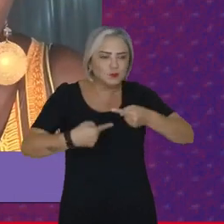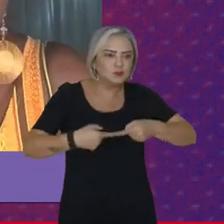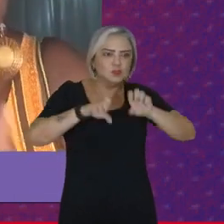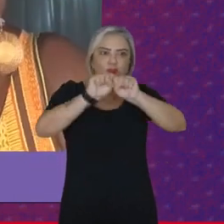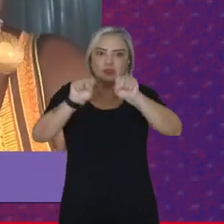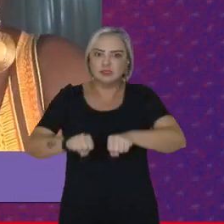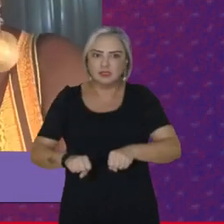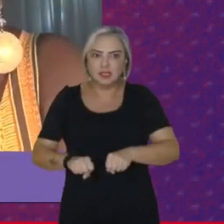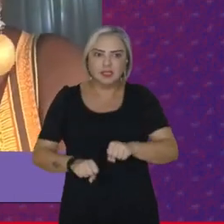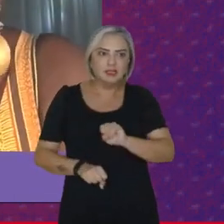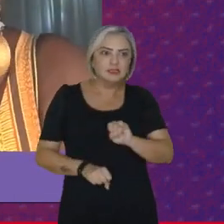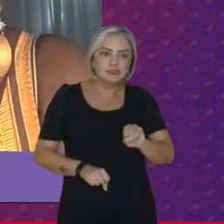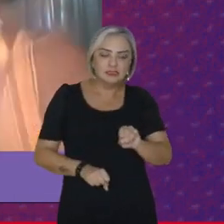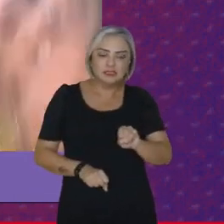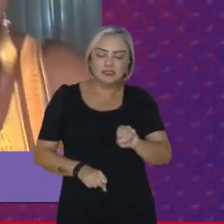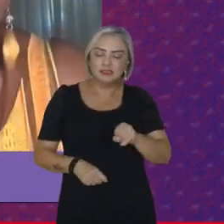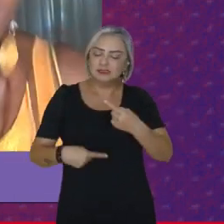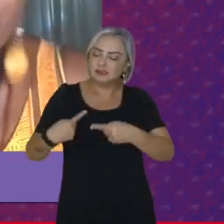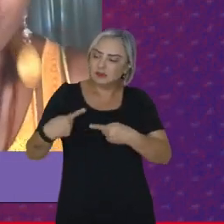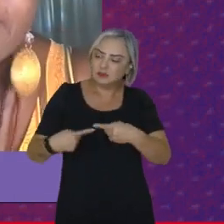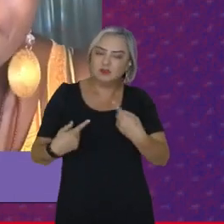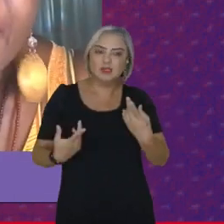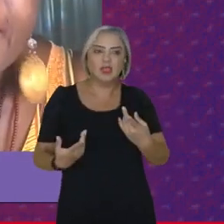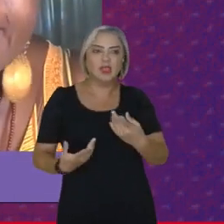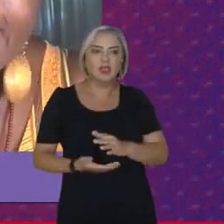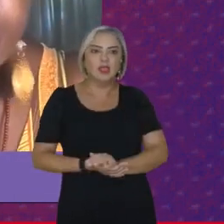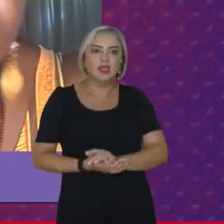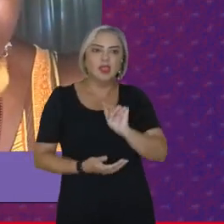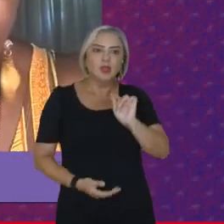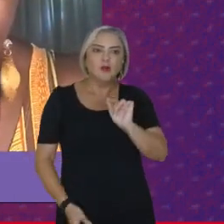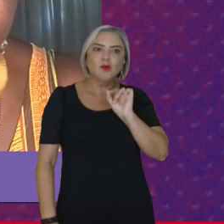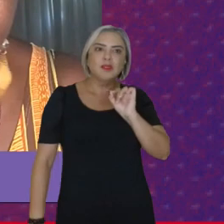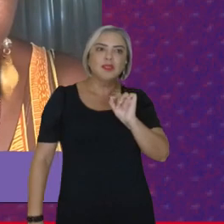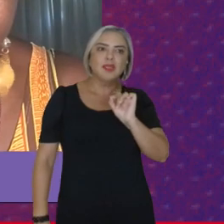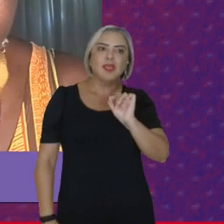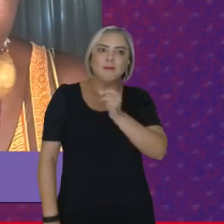temas todos sem discutir o que é ser branco nesse país.